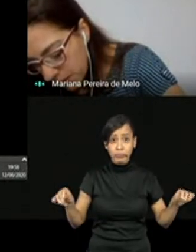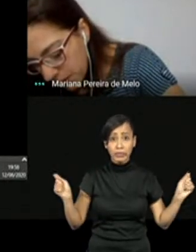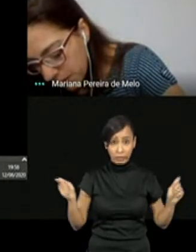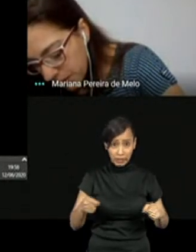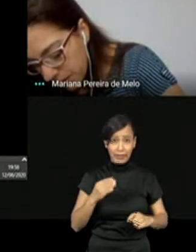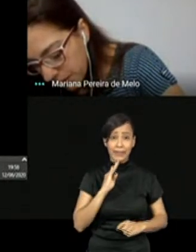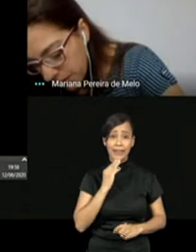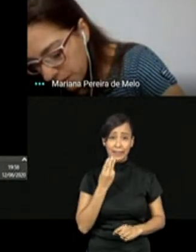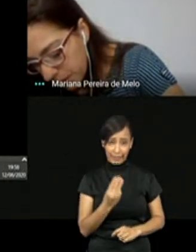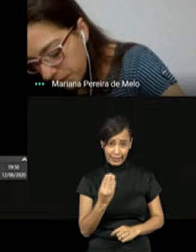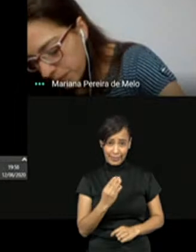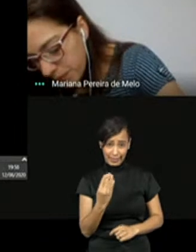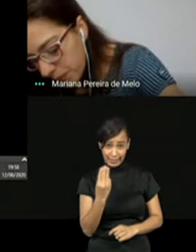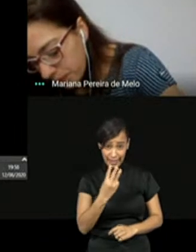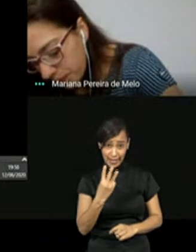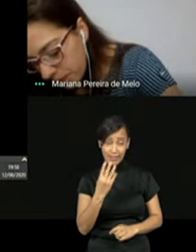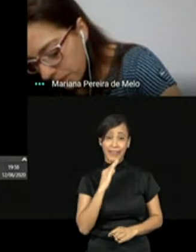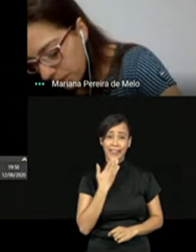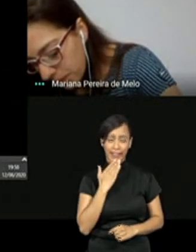metro,